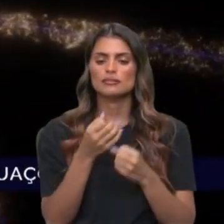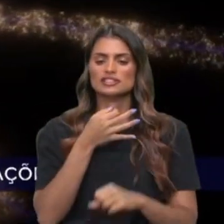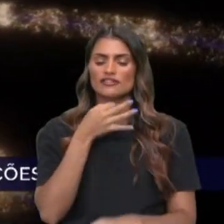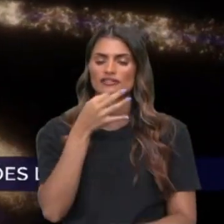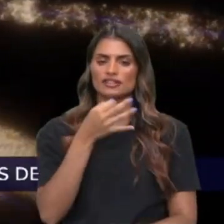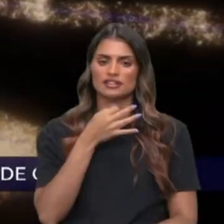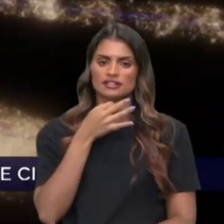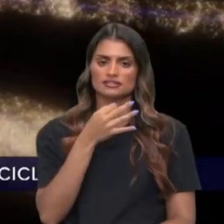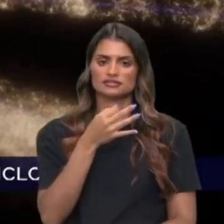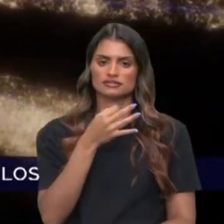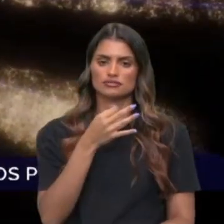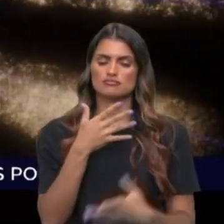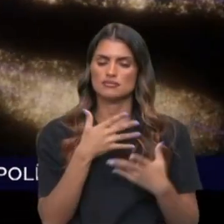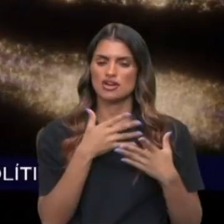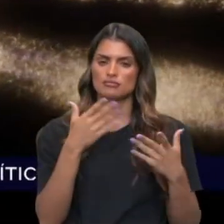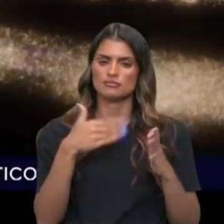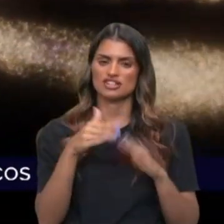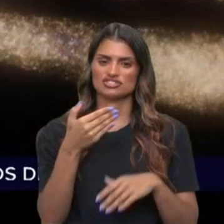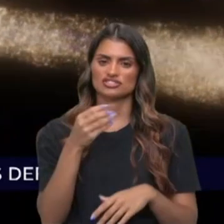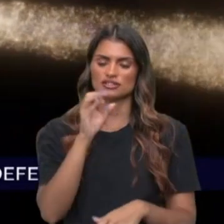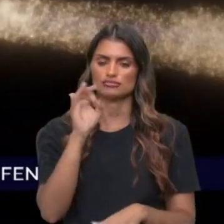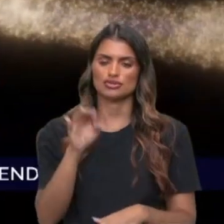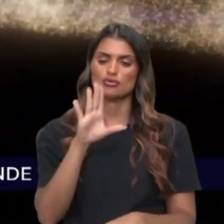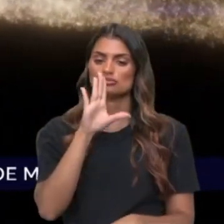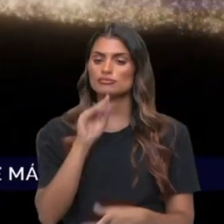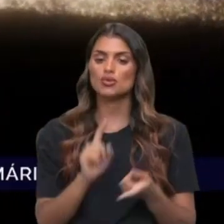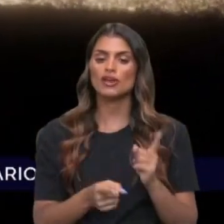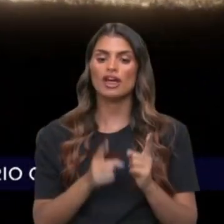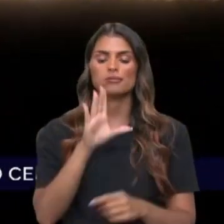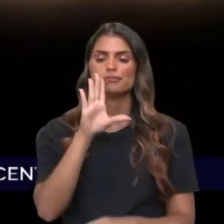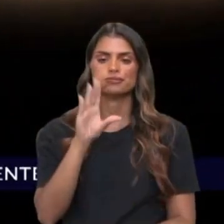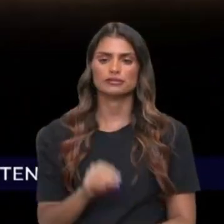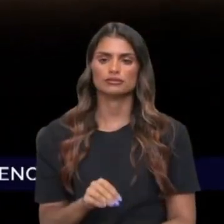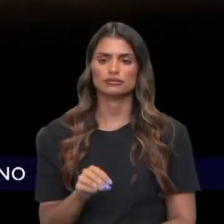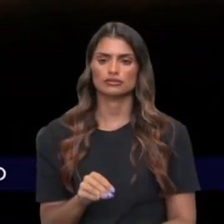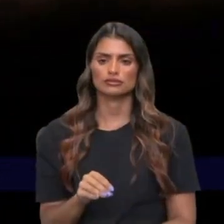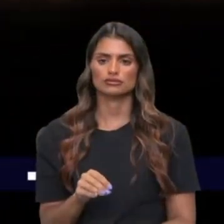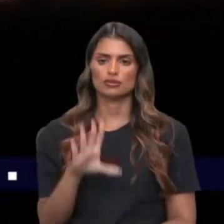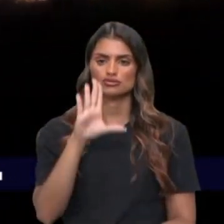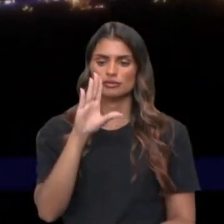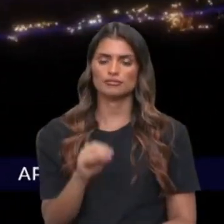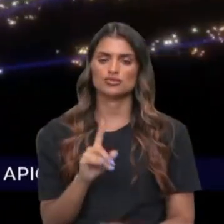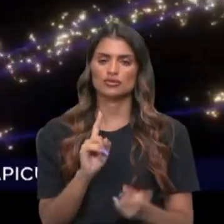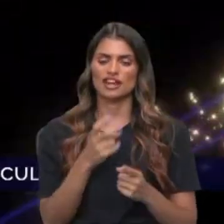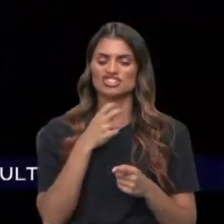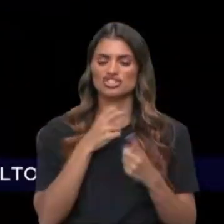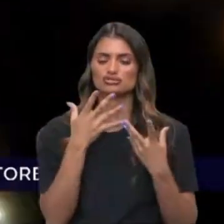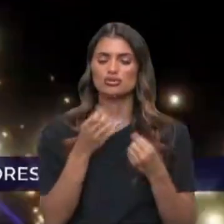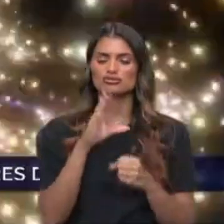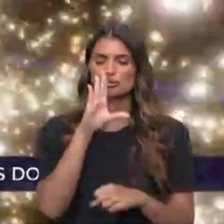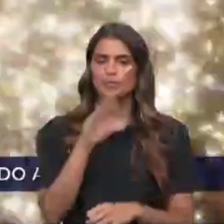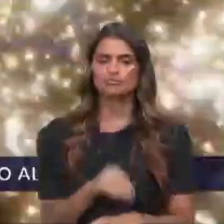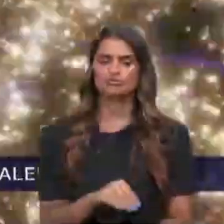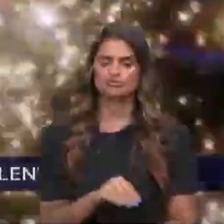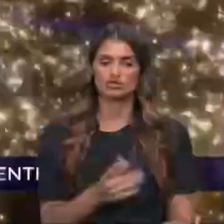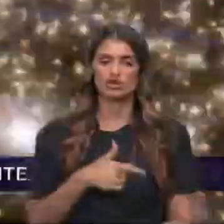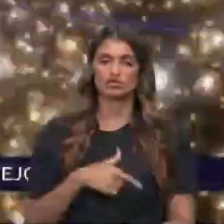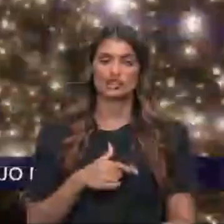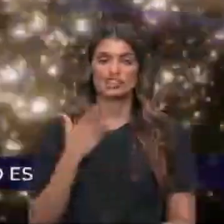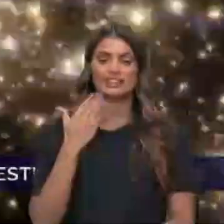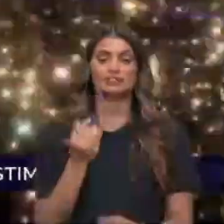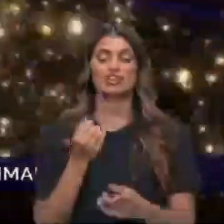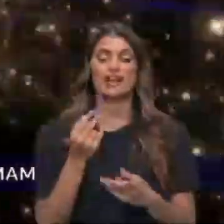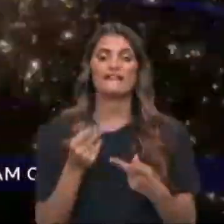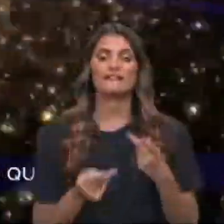do maior componente do universo, mais de 70%, nós não sabemos o que é. Pura e simplesmente não sabemos do que é feita a energia escura. Mas enquanto tenta analisar o que